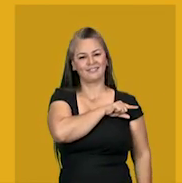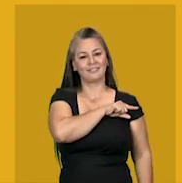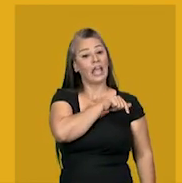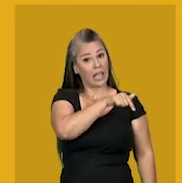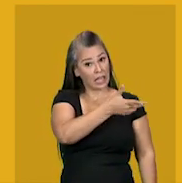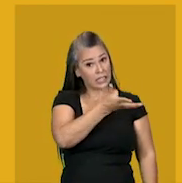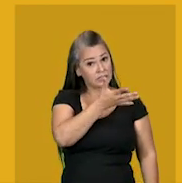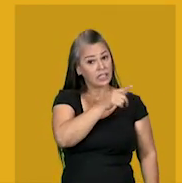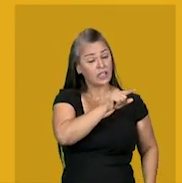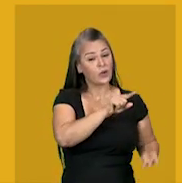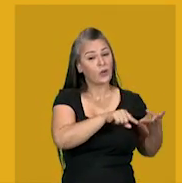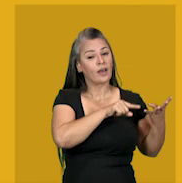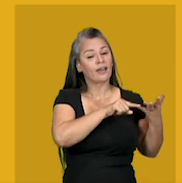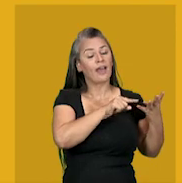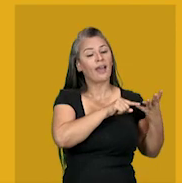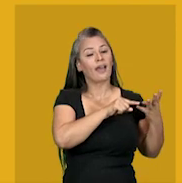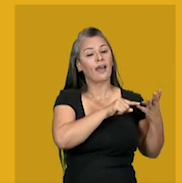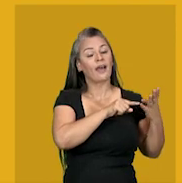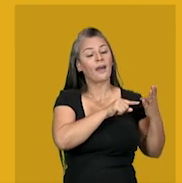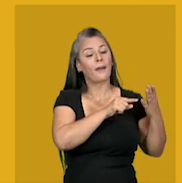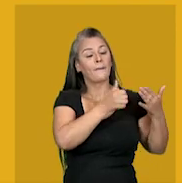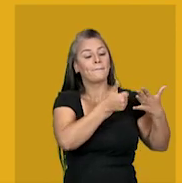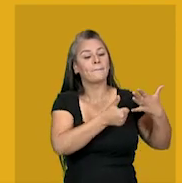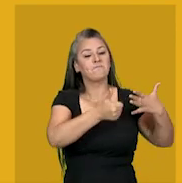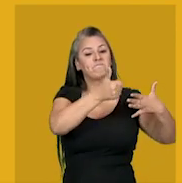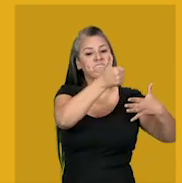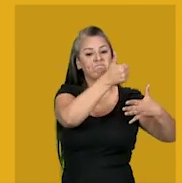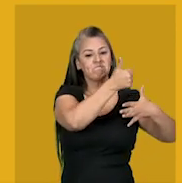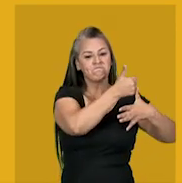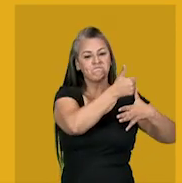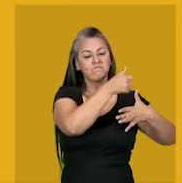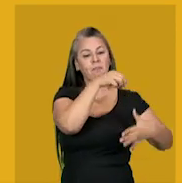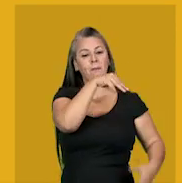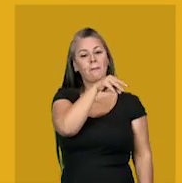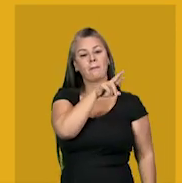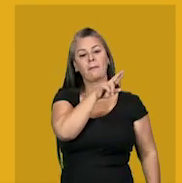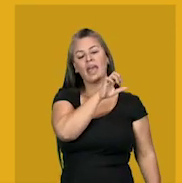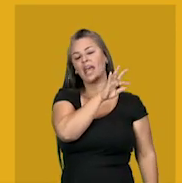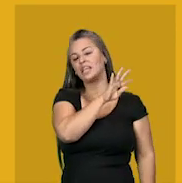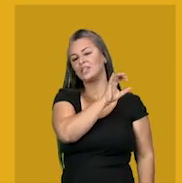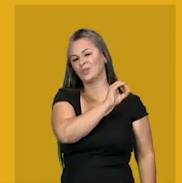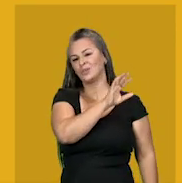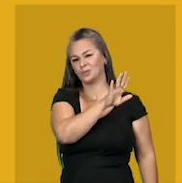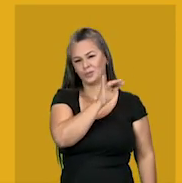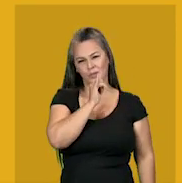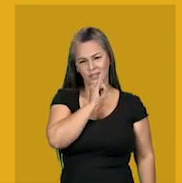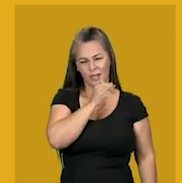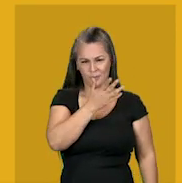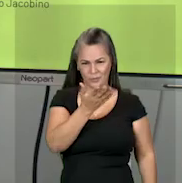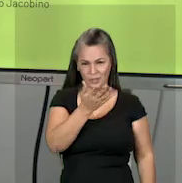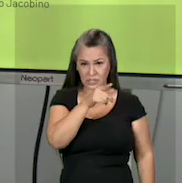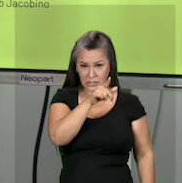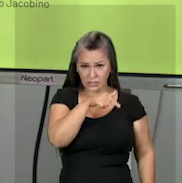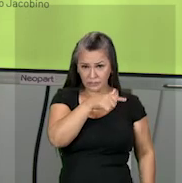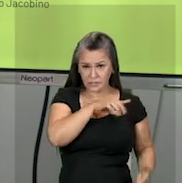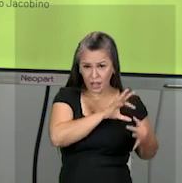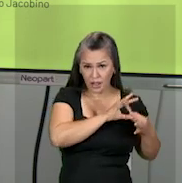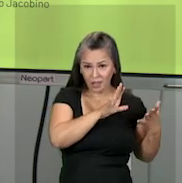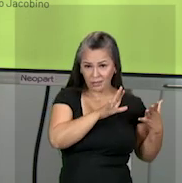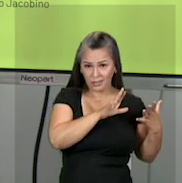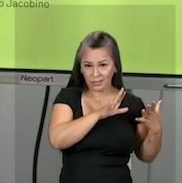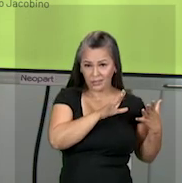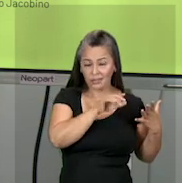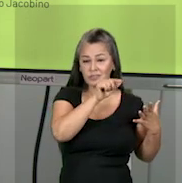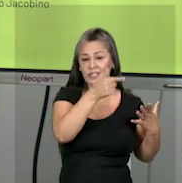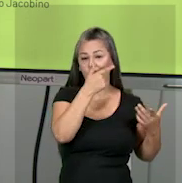defendiam também a ideia de meritocracia, que a gente já discutiu um pouquinho antes, que é aquela ideia de que se você tem a liberdade, você